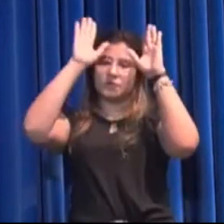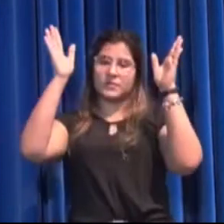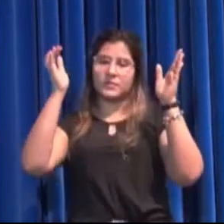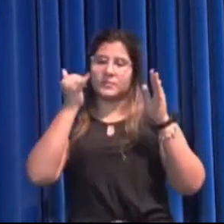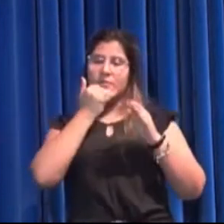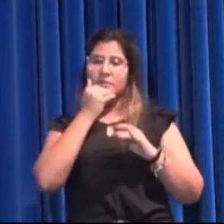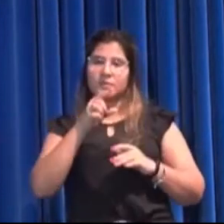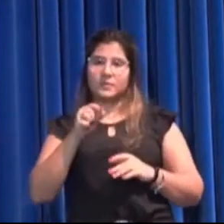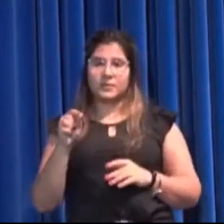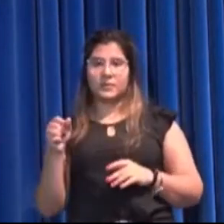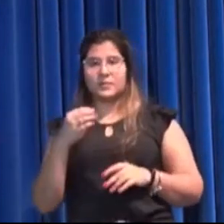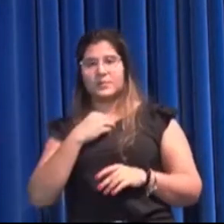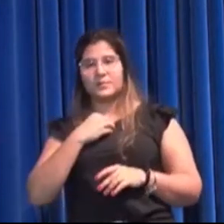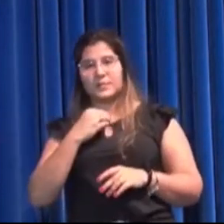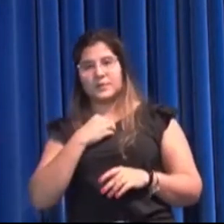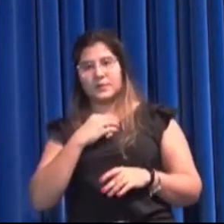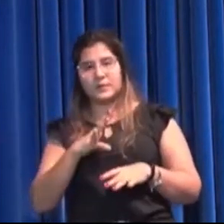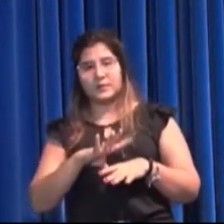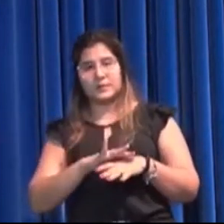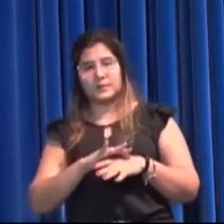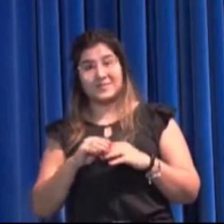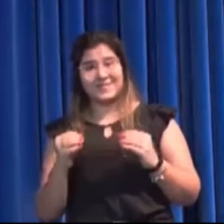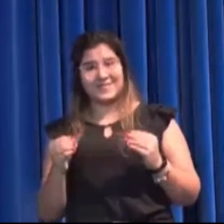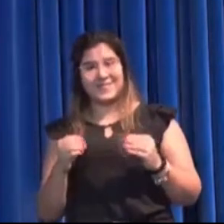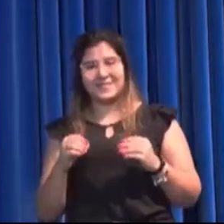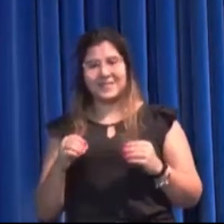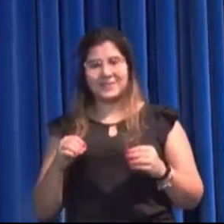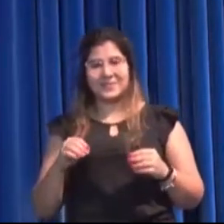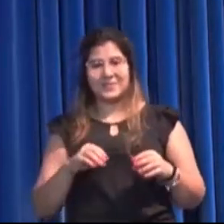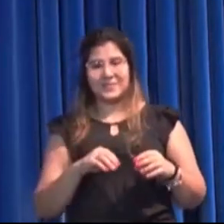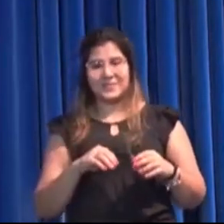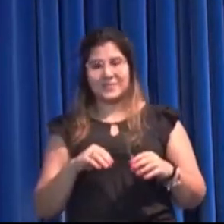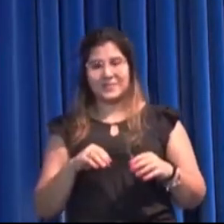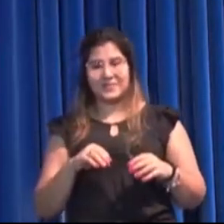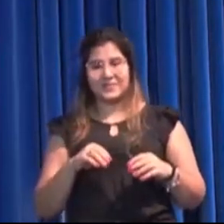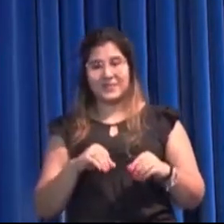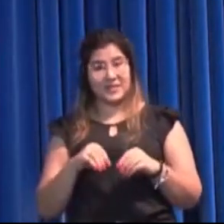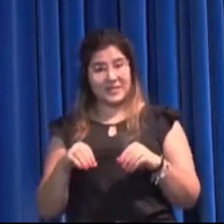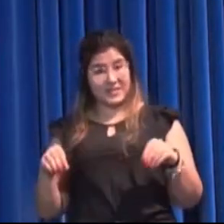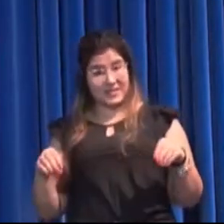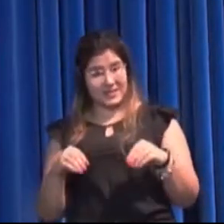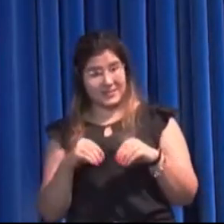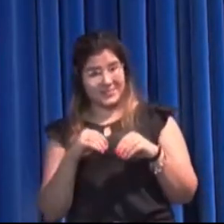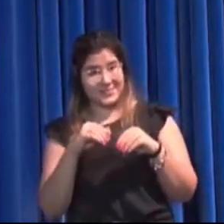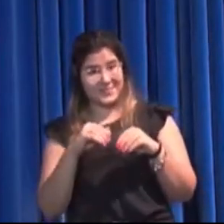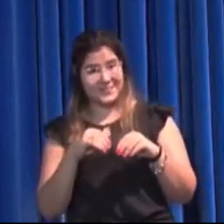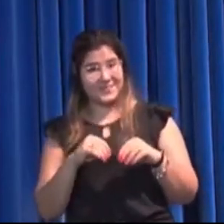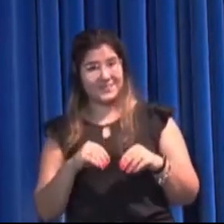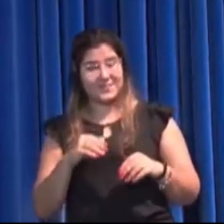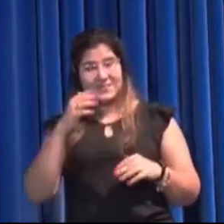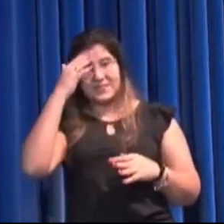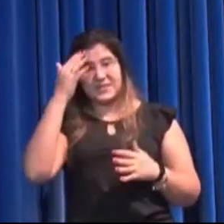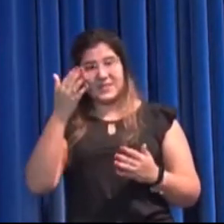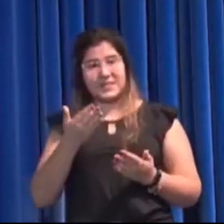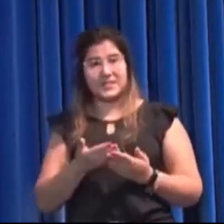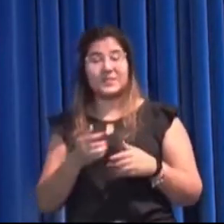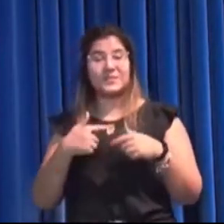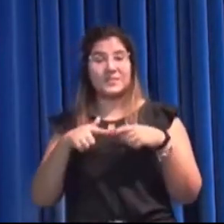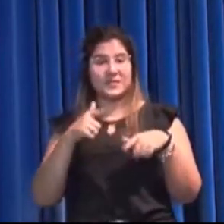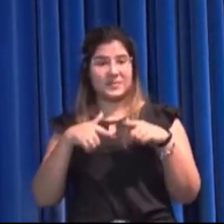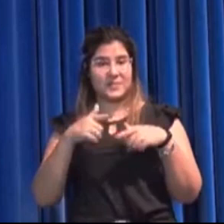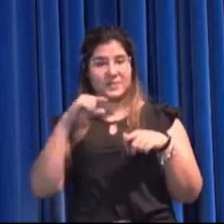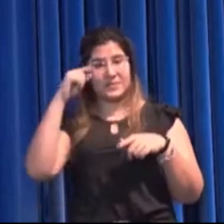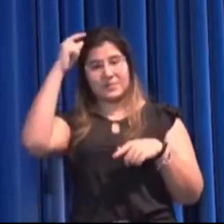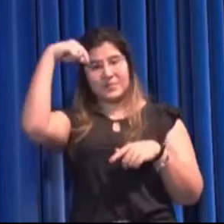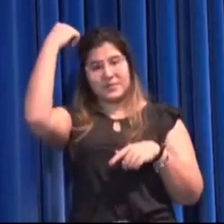seus pecados e sararei a sua terra. Eu creio muito no trabalho do Espírito Santo na igreja. Eu estava